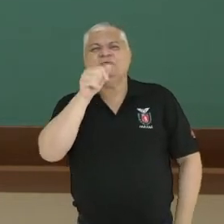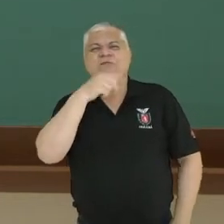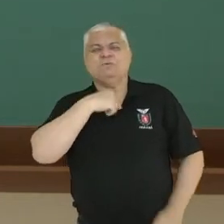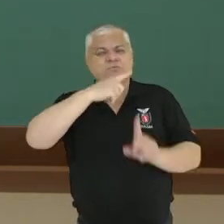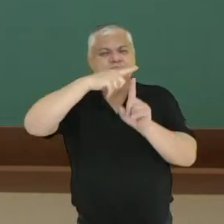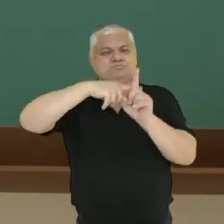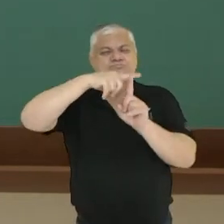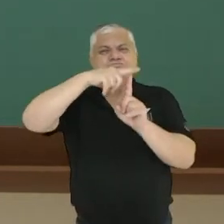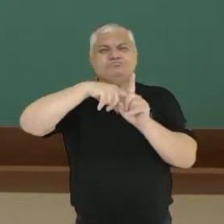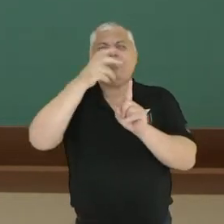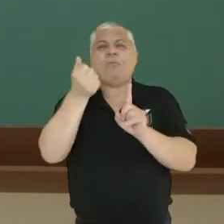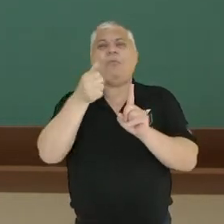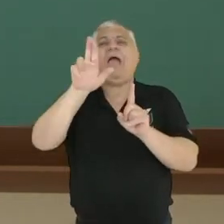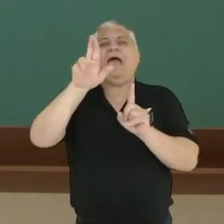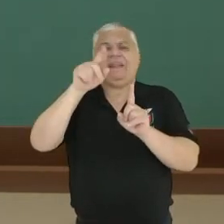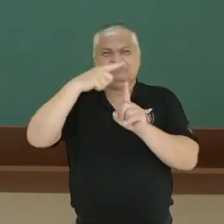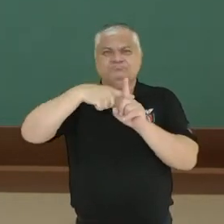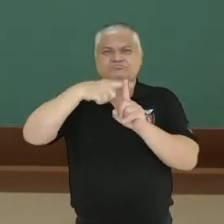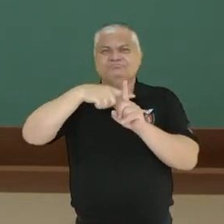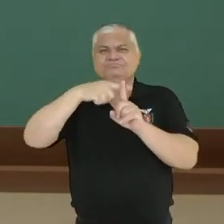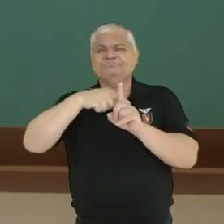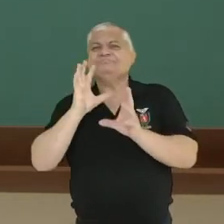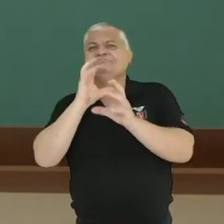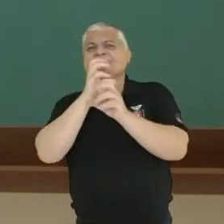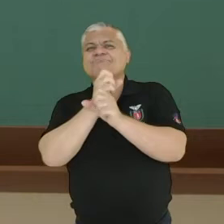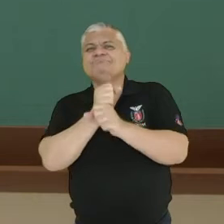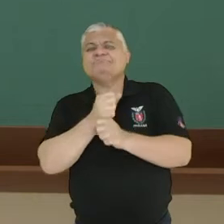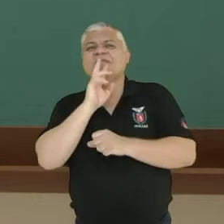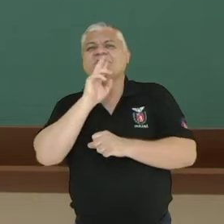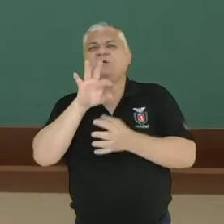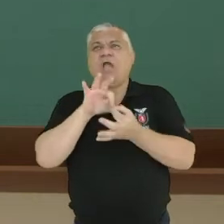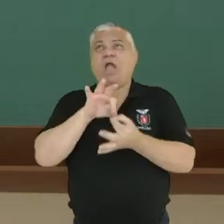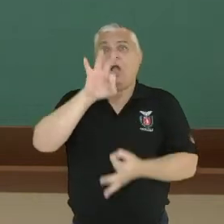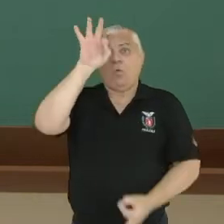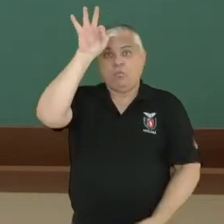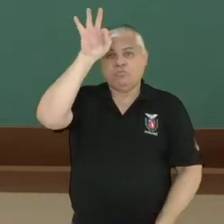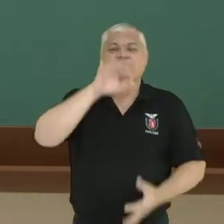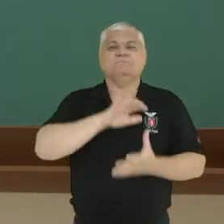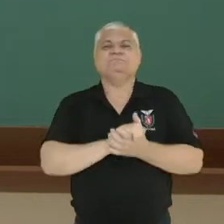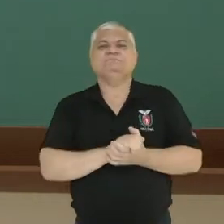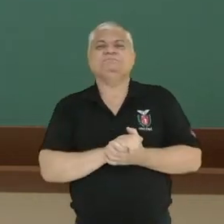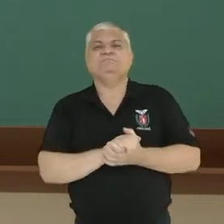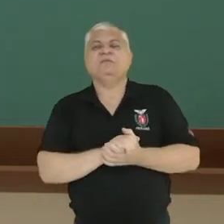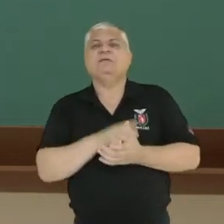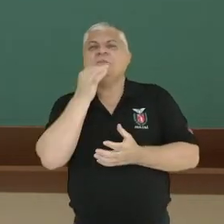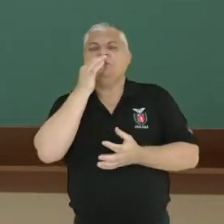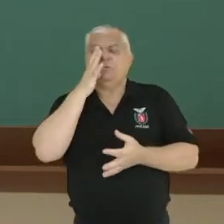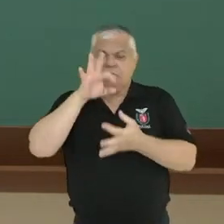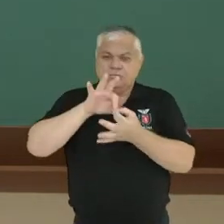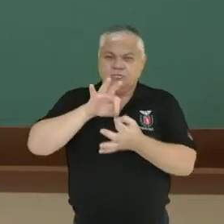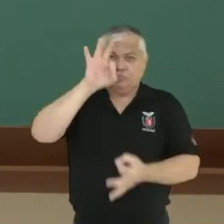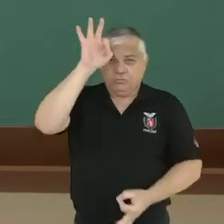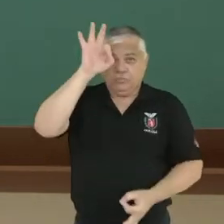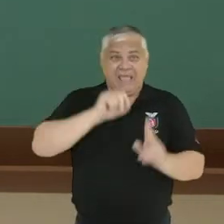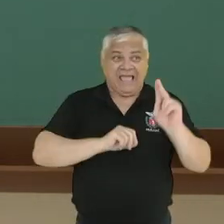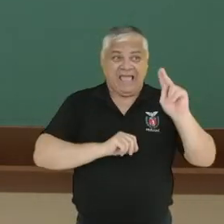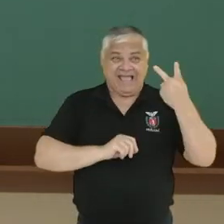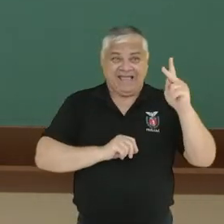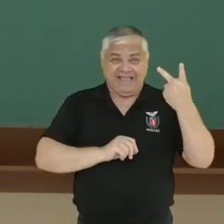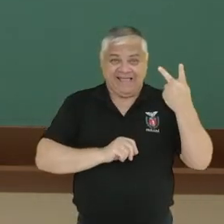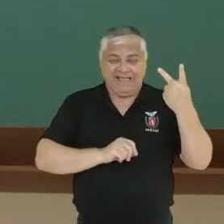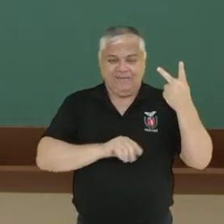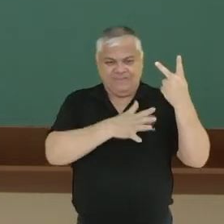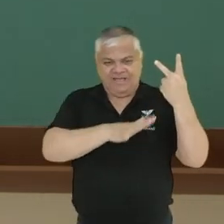atmosférica e transforma esse resultado em altitude. Suponha que a altitude H, acima do nível